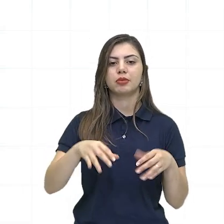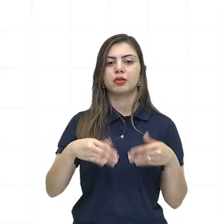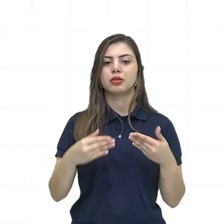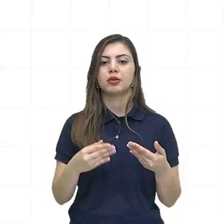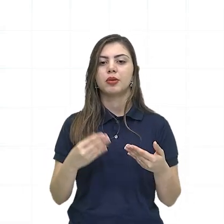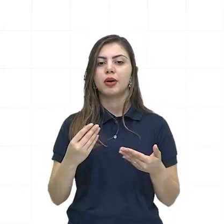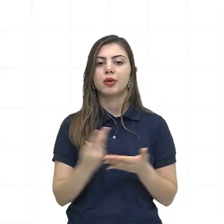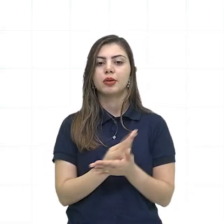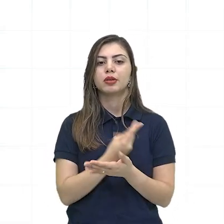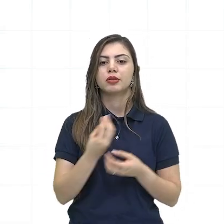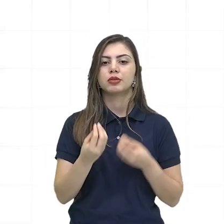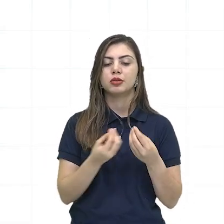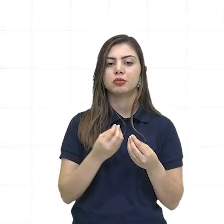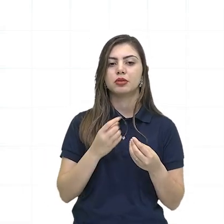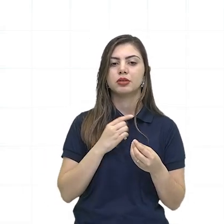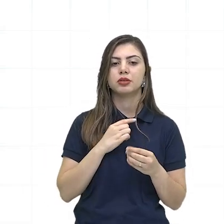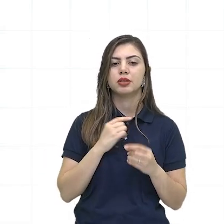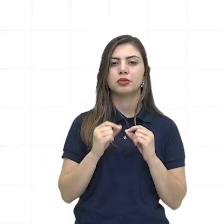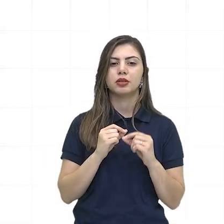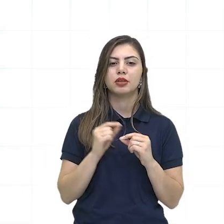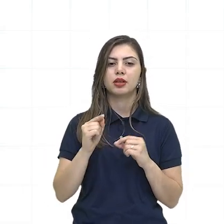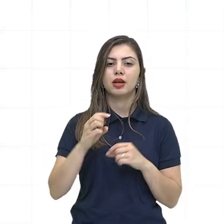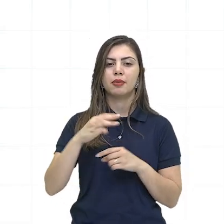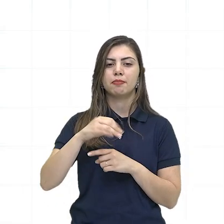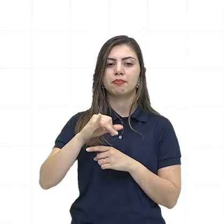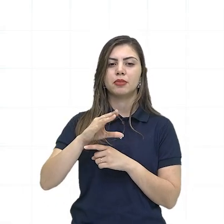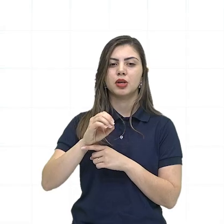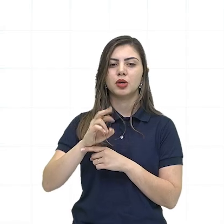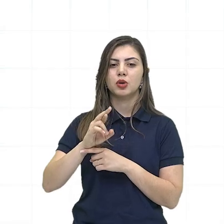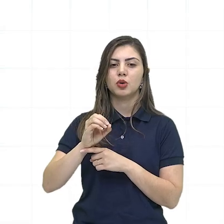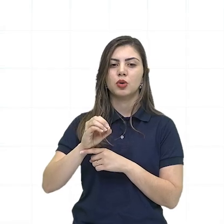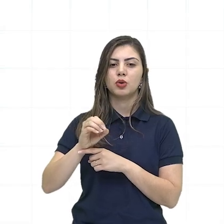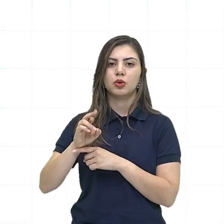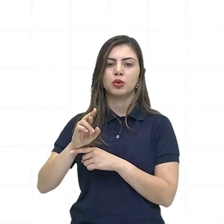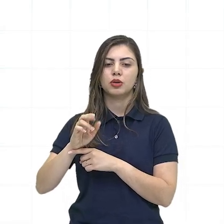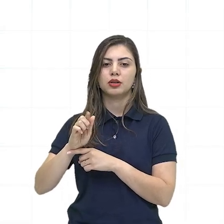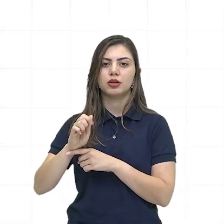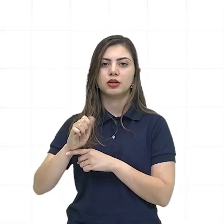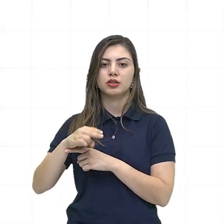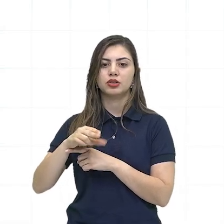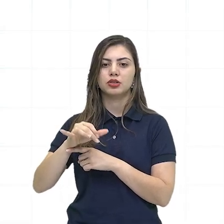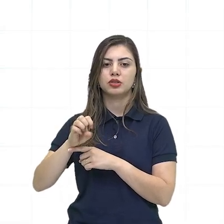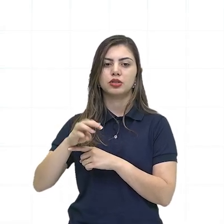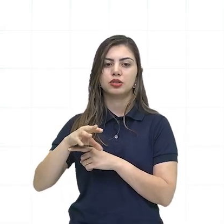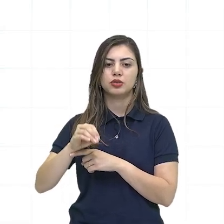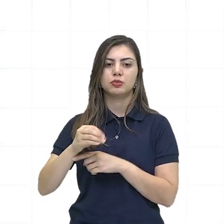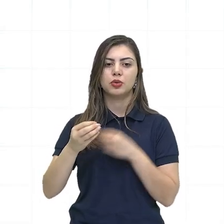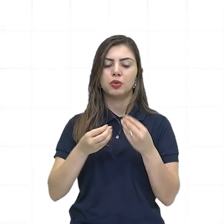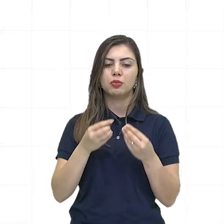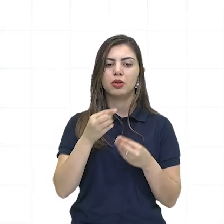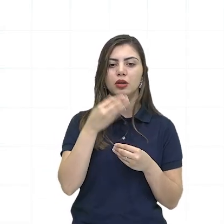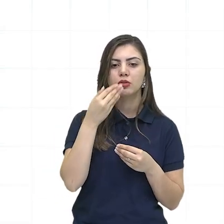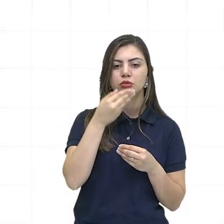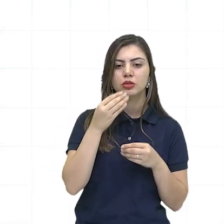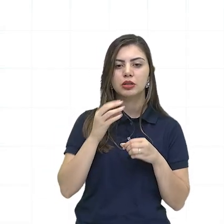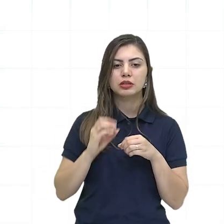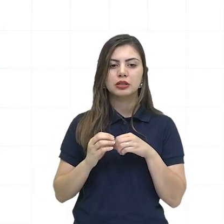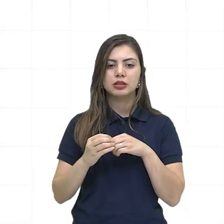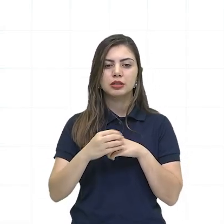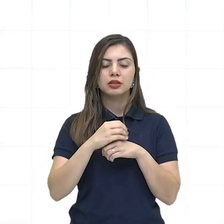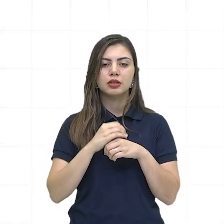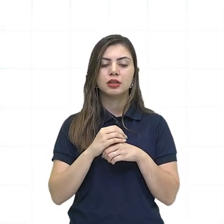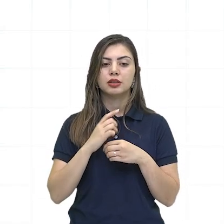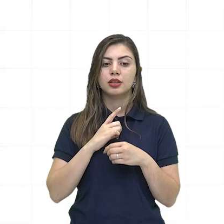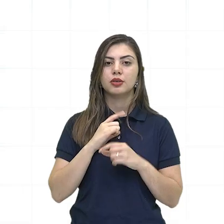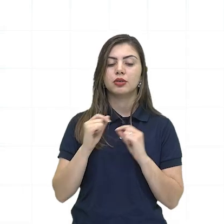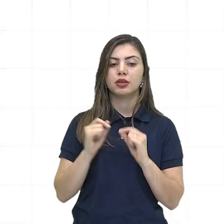micro-organismos se alimentam dos açúcares presentes na massa, né, dos ingredientes do pão, liberando gás carbônico